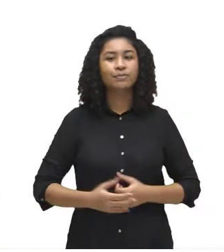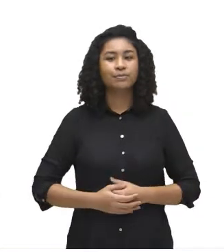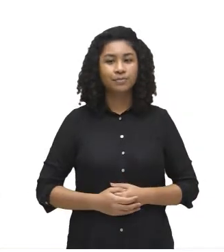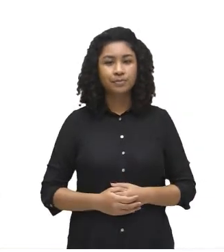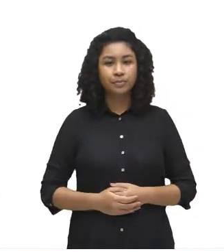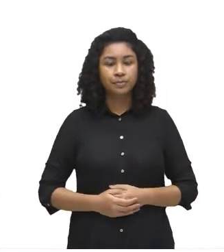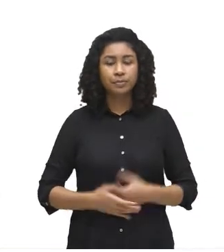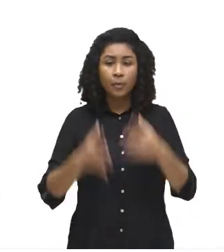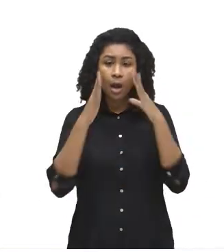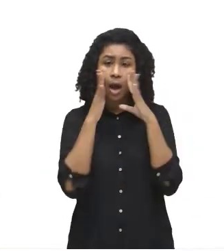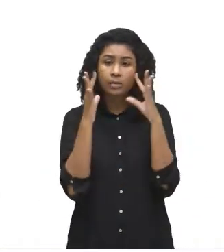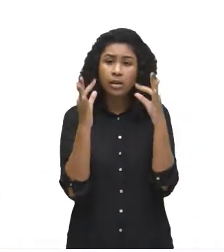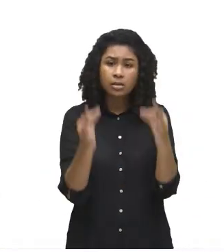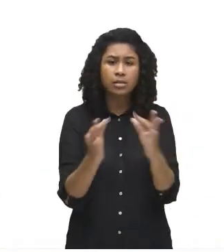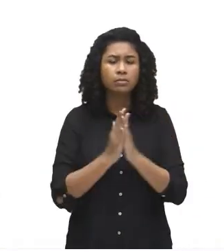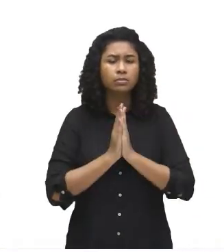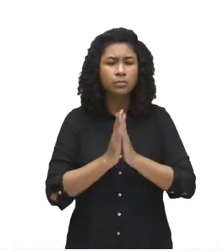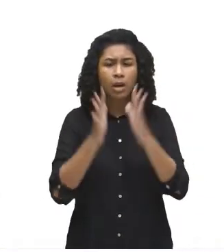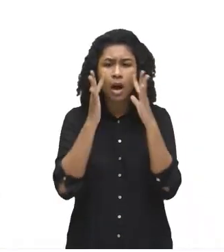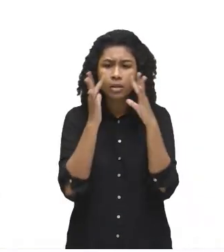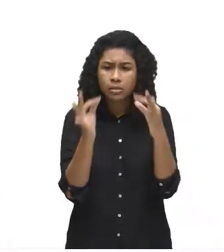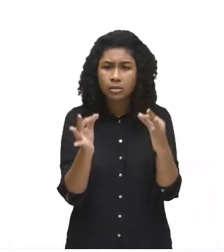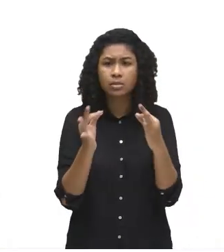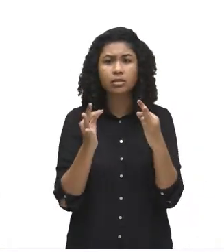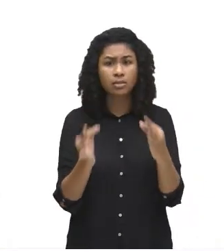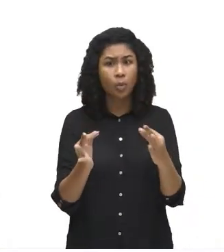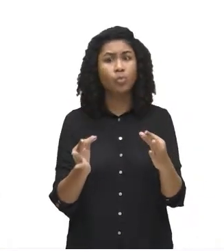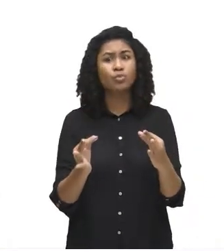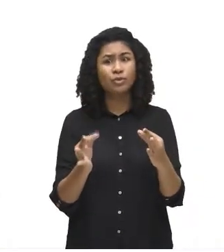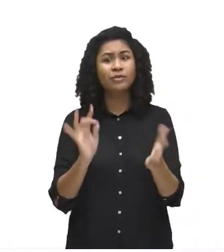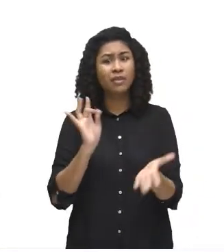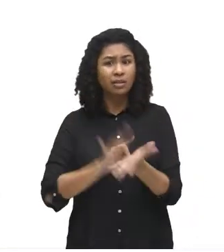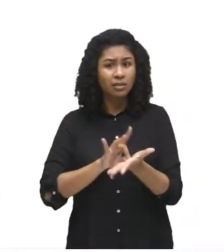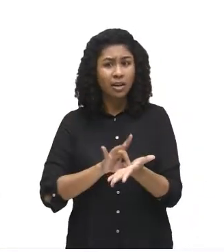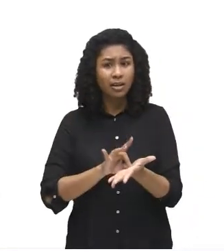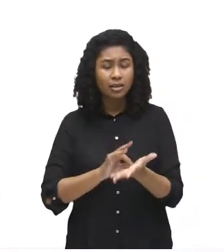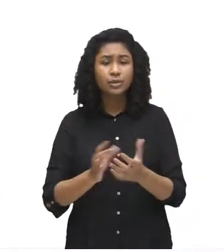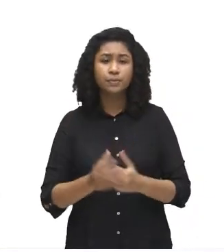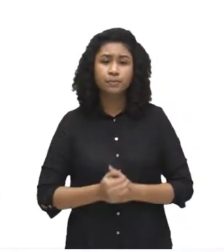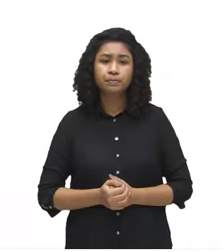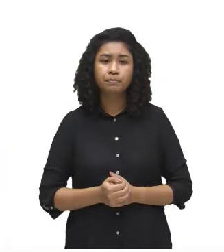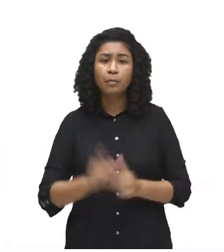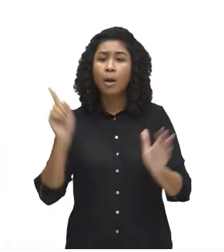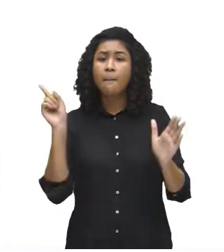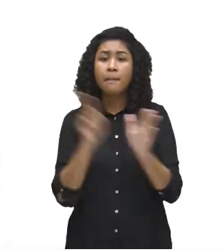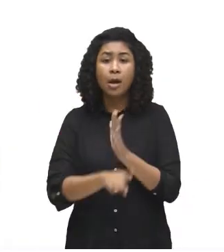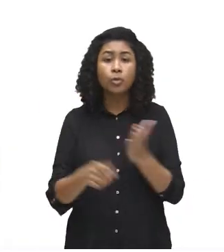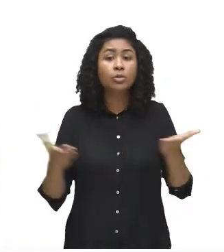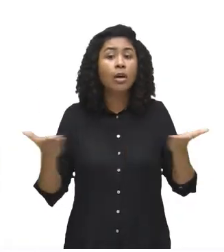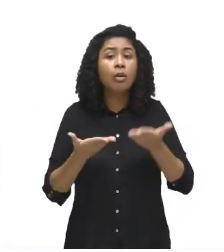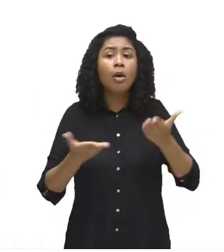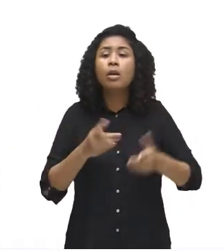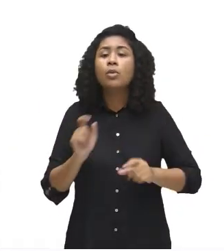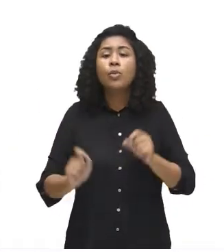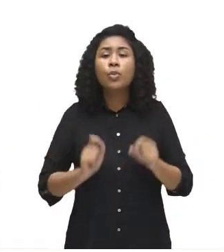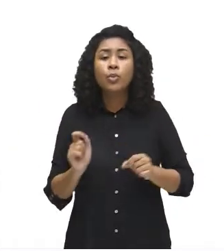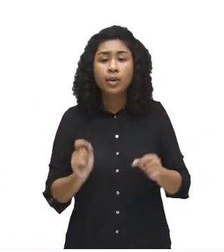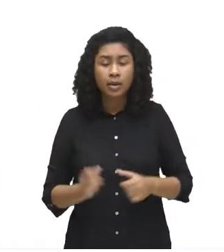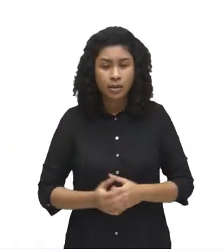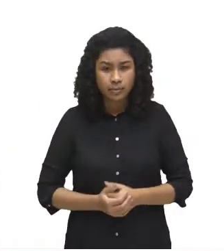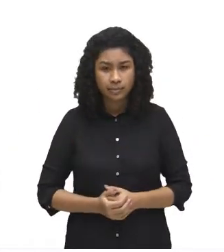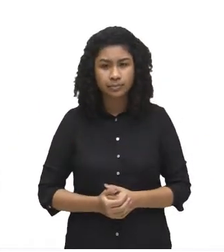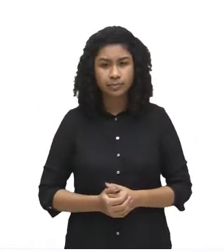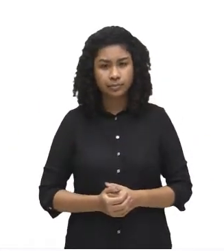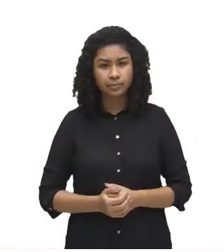tua atenção. Muito a tua atenção agora, porque a primeira pergunta aqui, neste momento, é: você